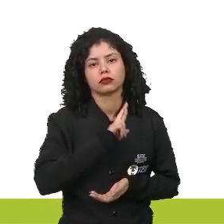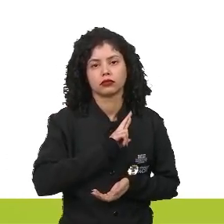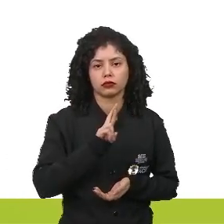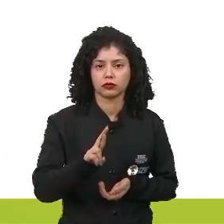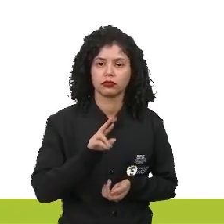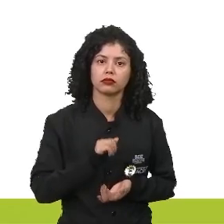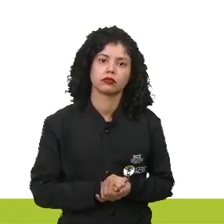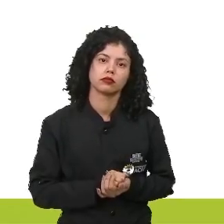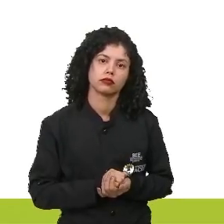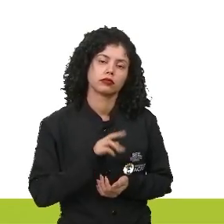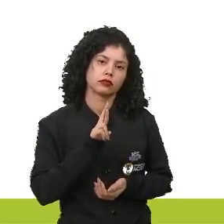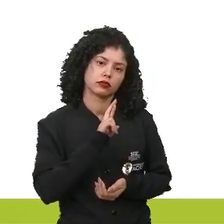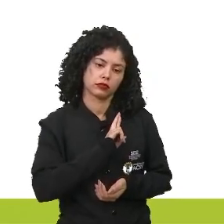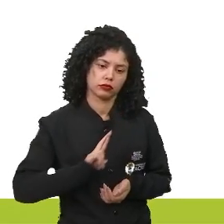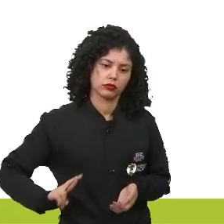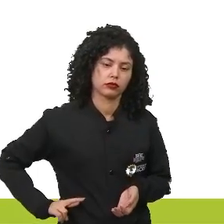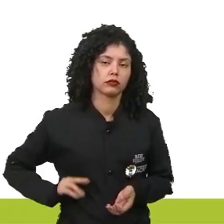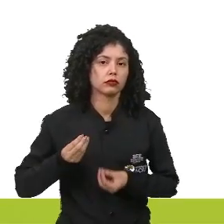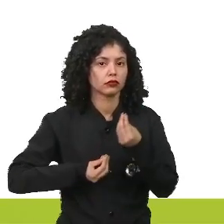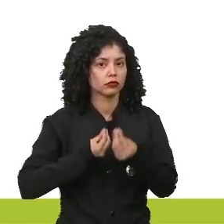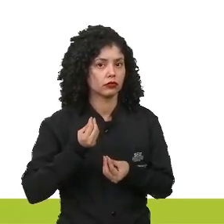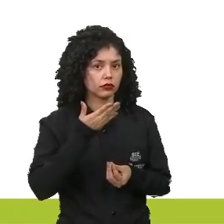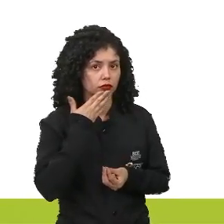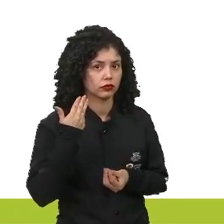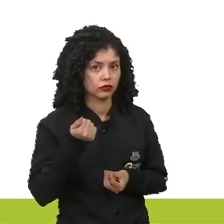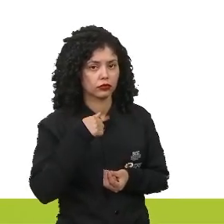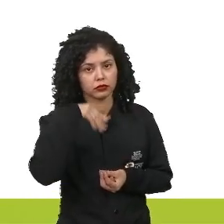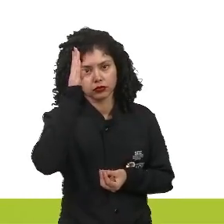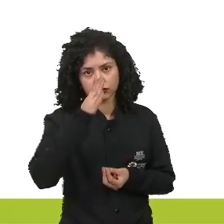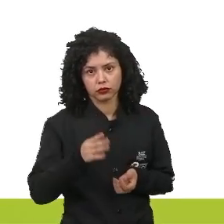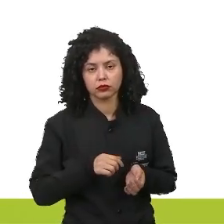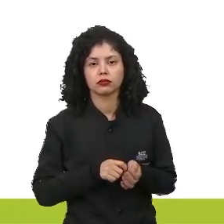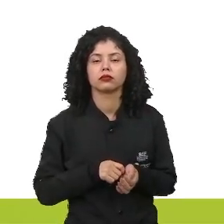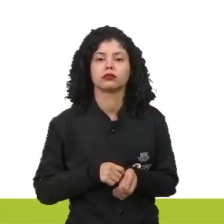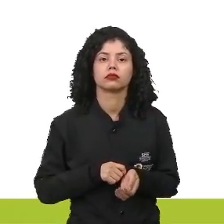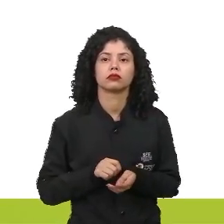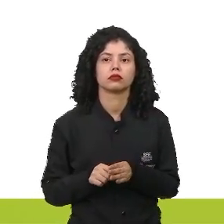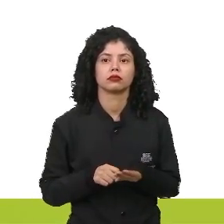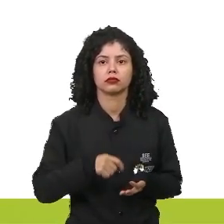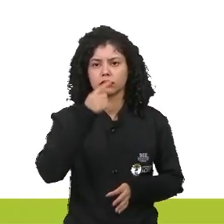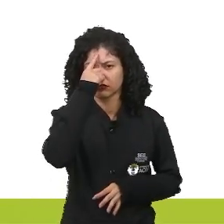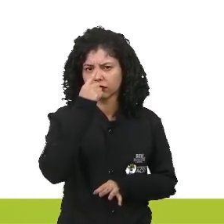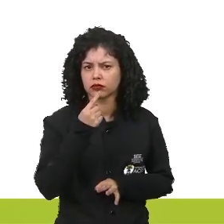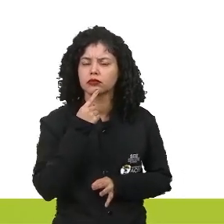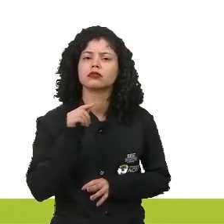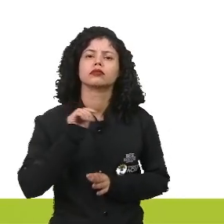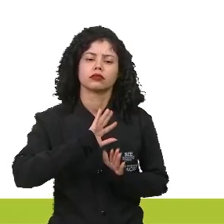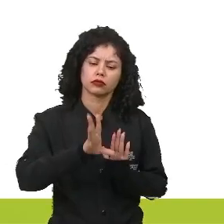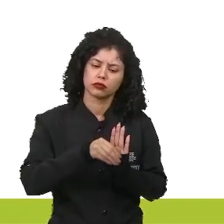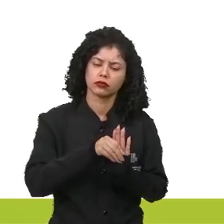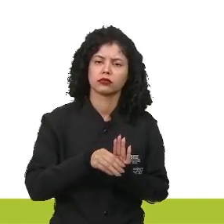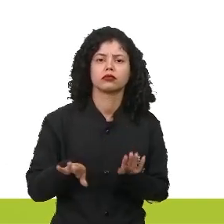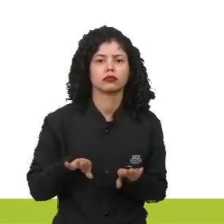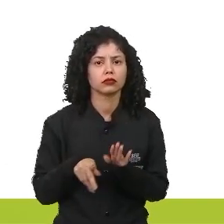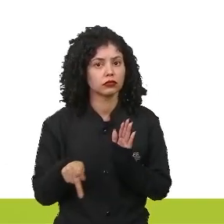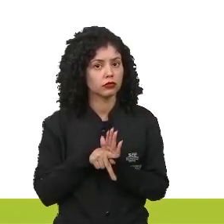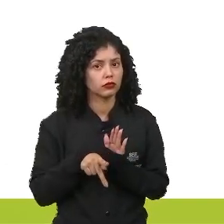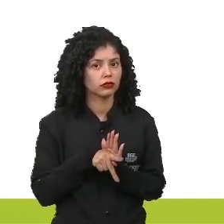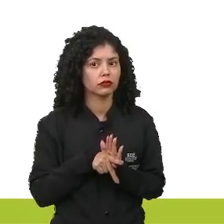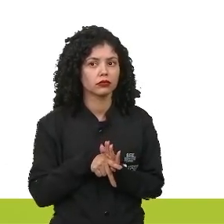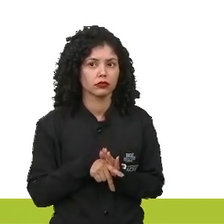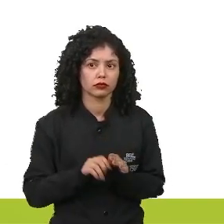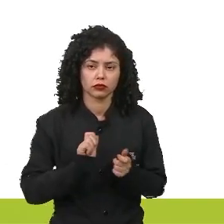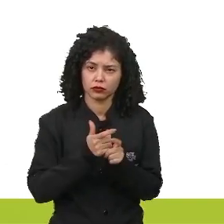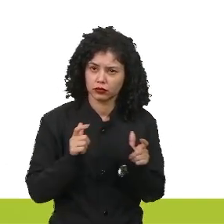sendo o melhor para o Brasil. Então, utilizam ele, inclusive várias imagens, né? Eles colocam justamente ele como o Cristo